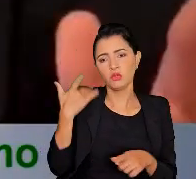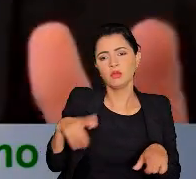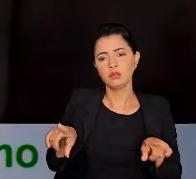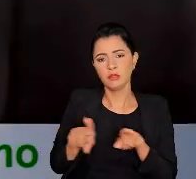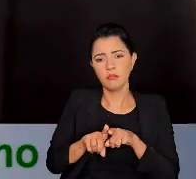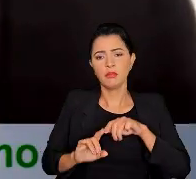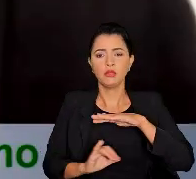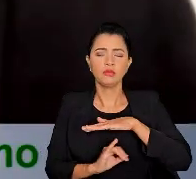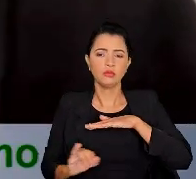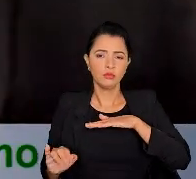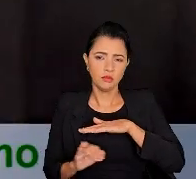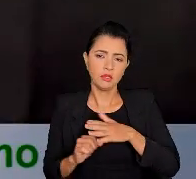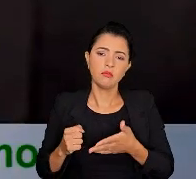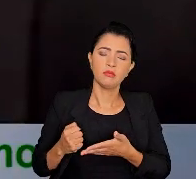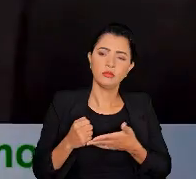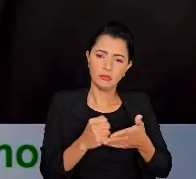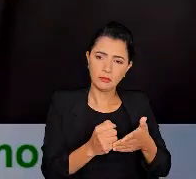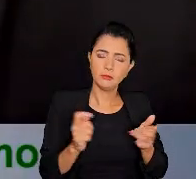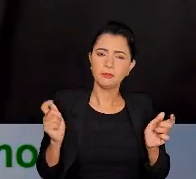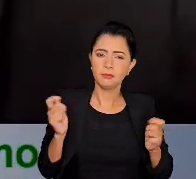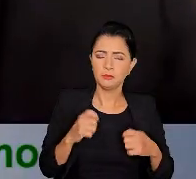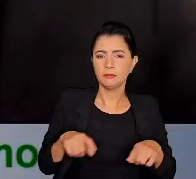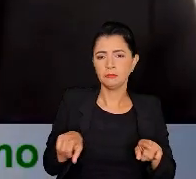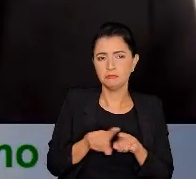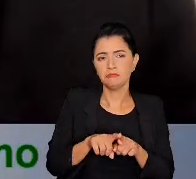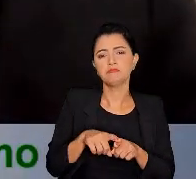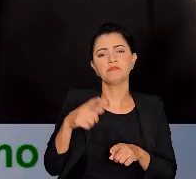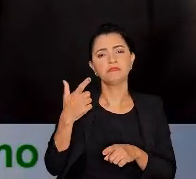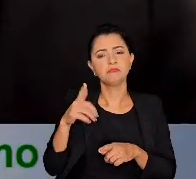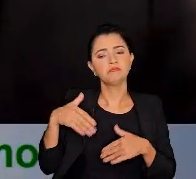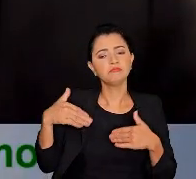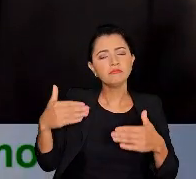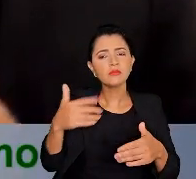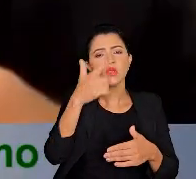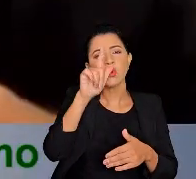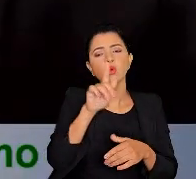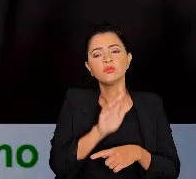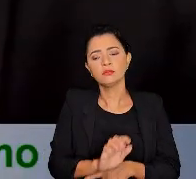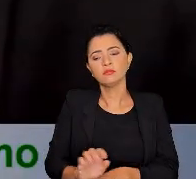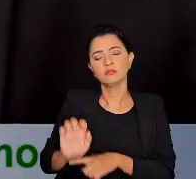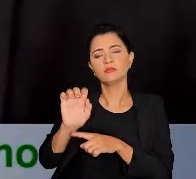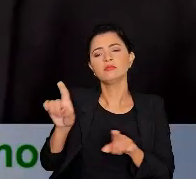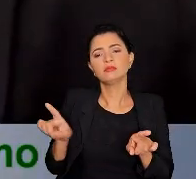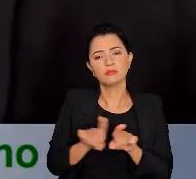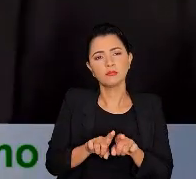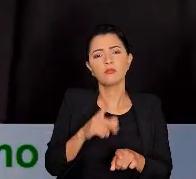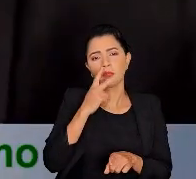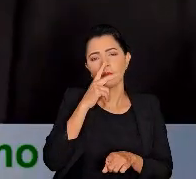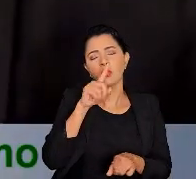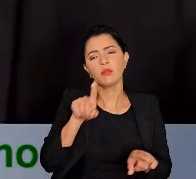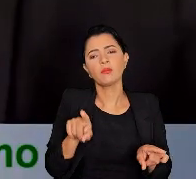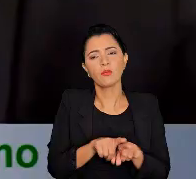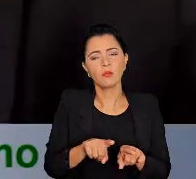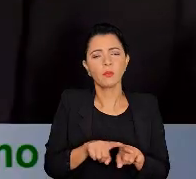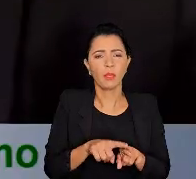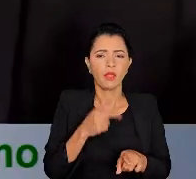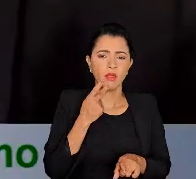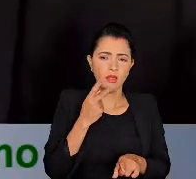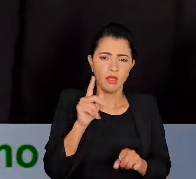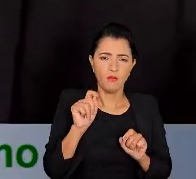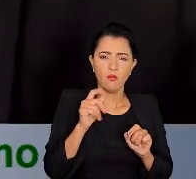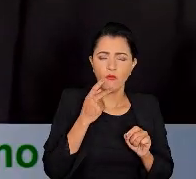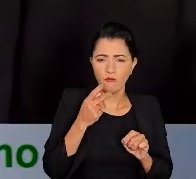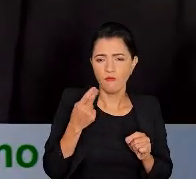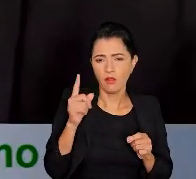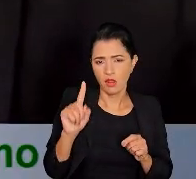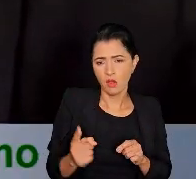instituições, nesse sentido também, e assim sucessivamente em outros estados. E eu acho que também, eu procurei mencionar isso